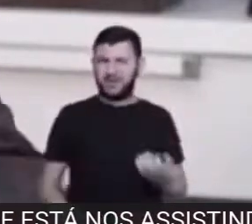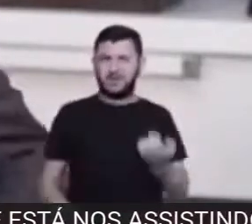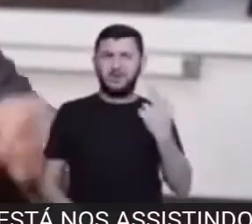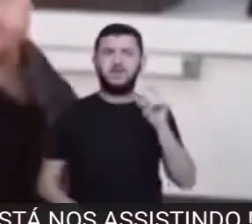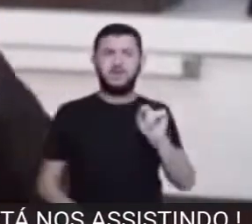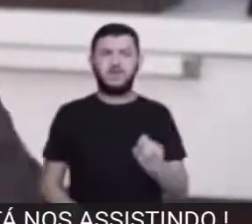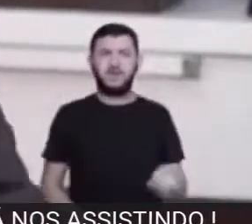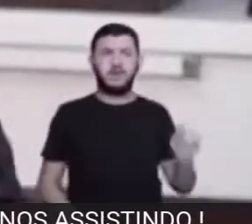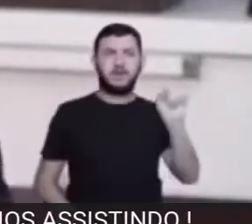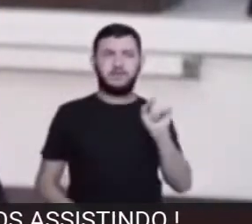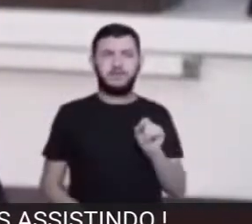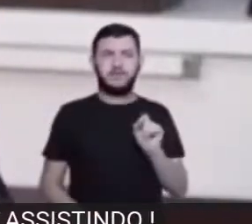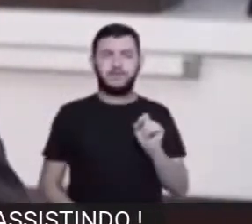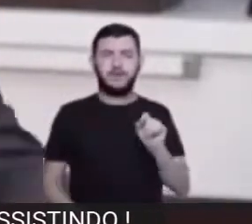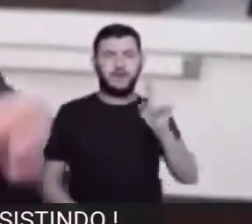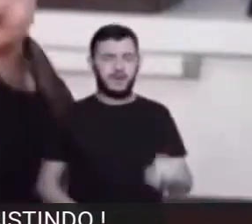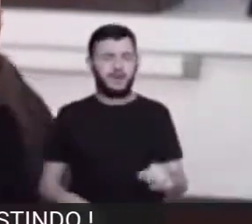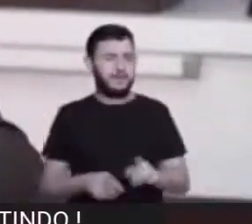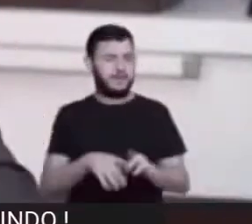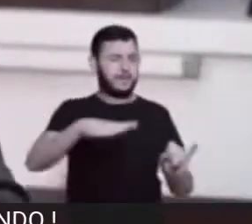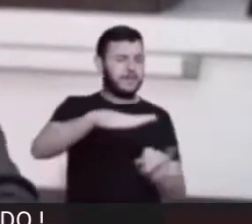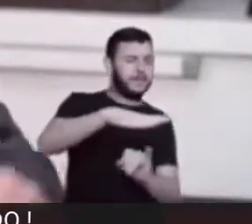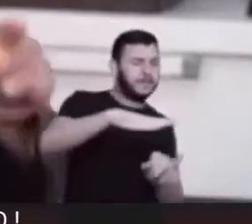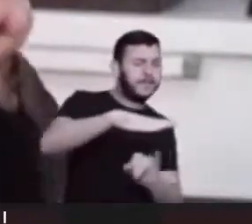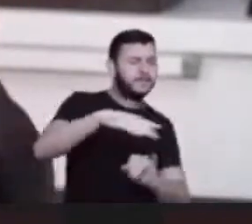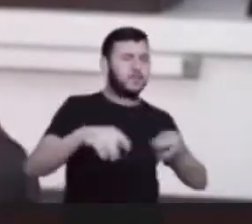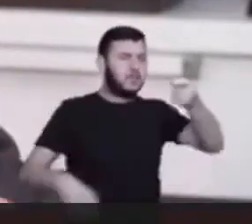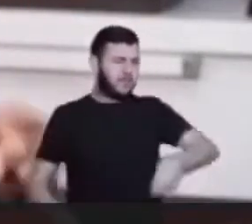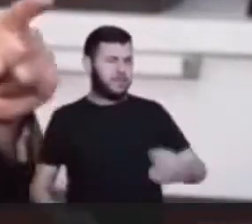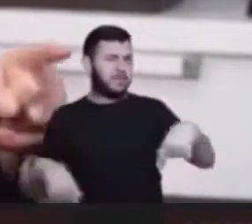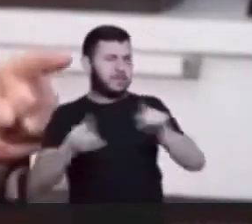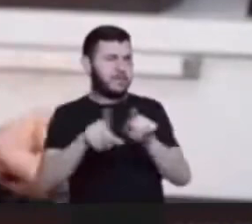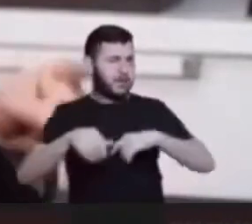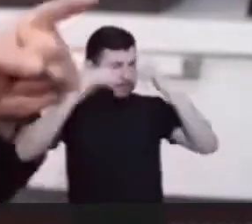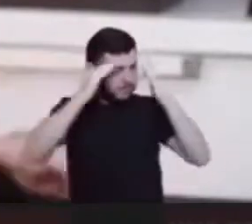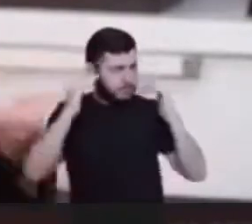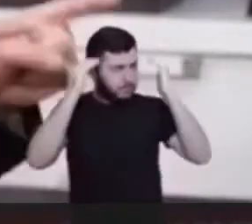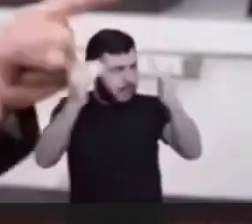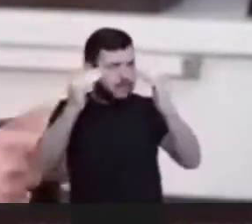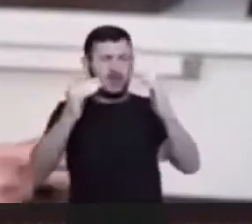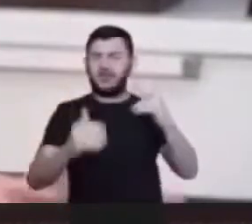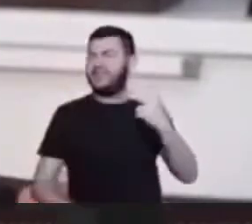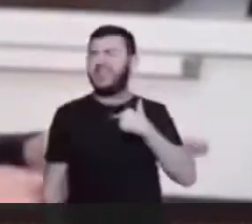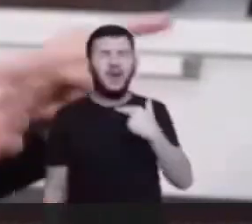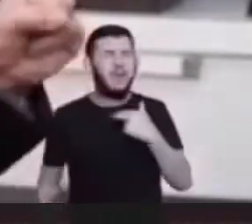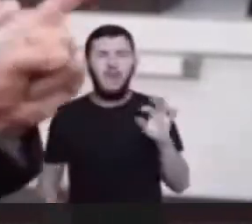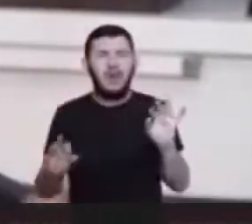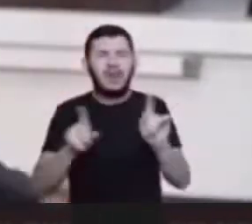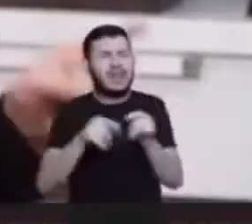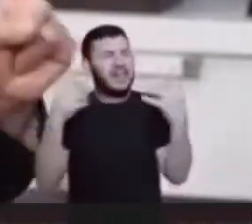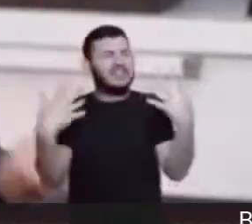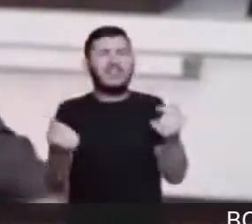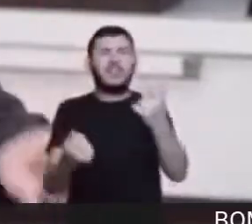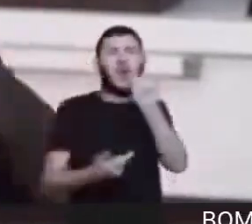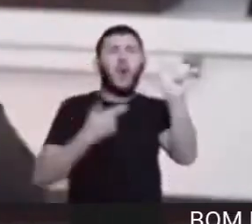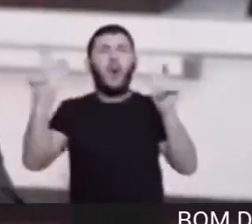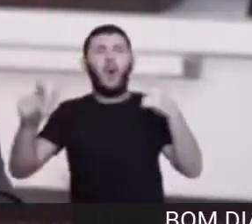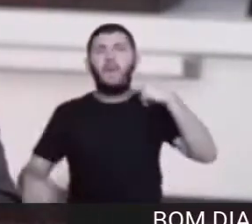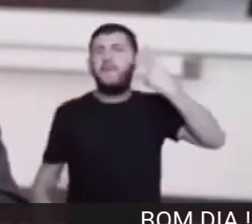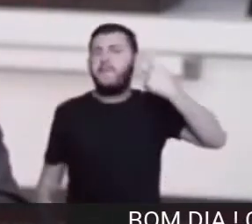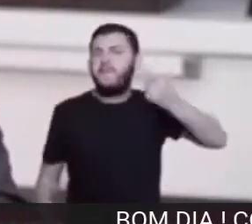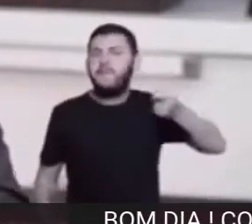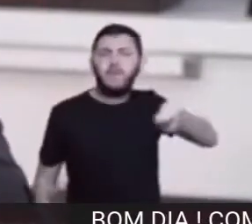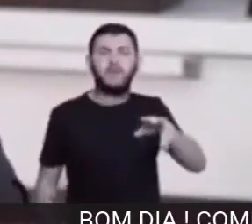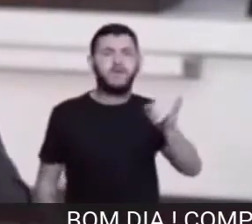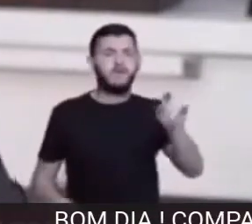uma instituição vigorosa, uma instituição respeitada, não pode permitir que mais procuradores continuem cometendo